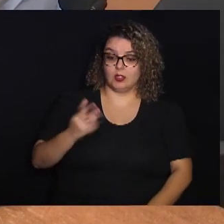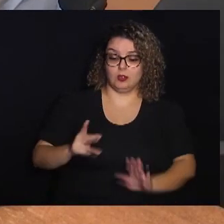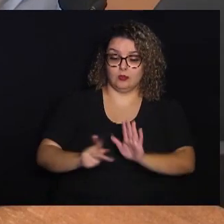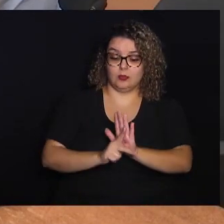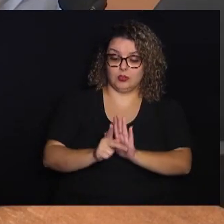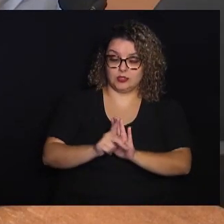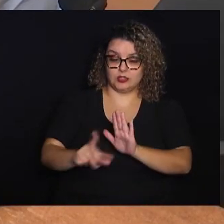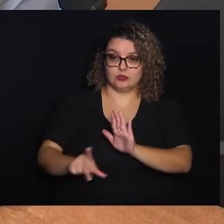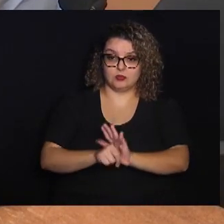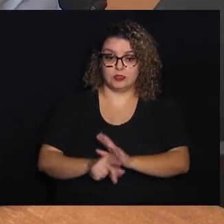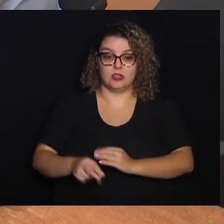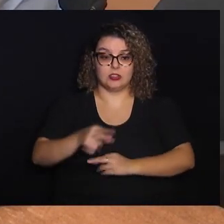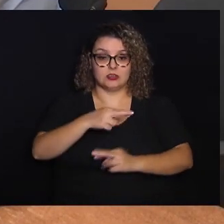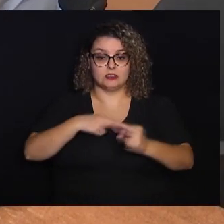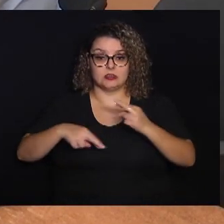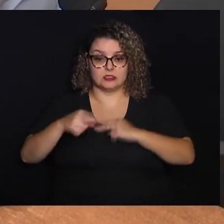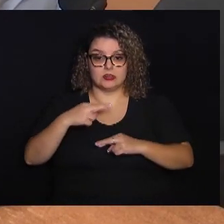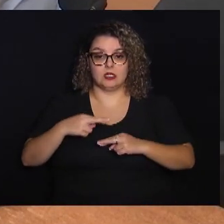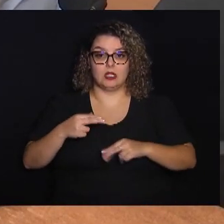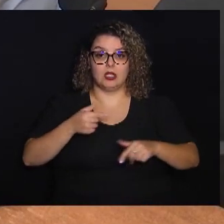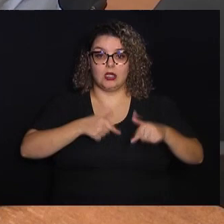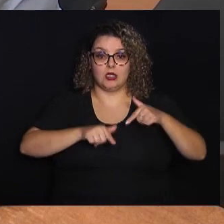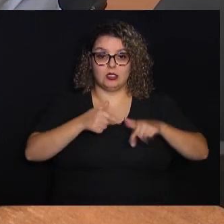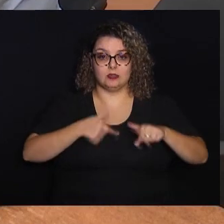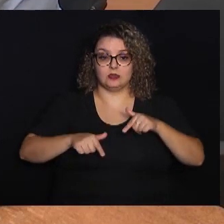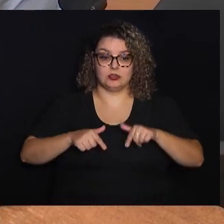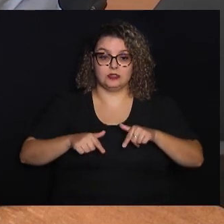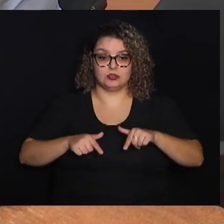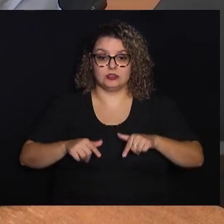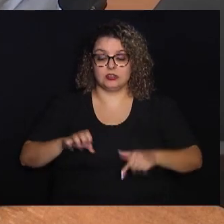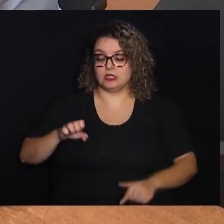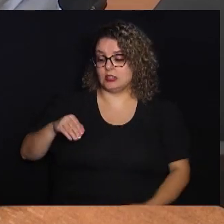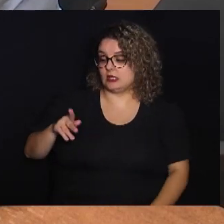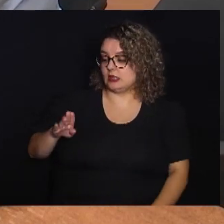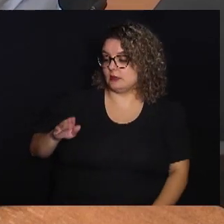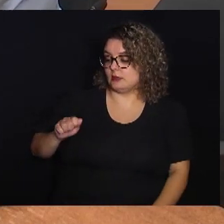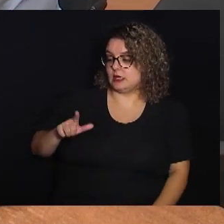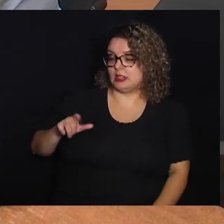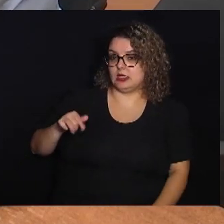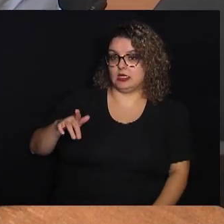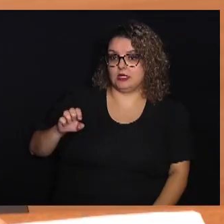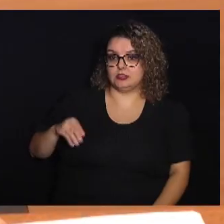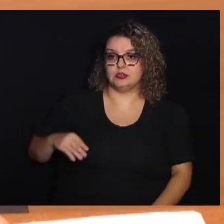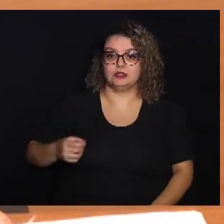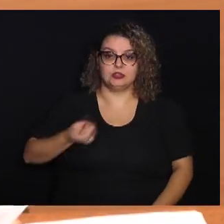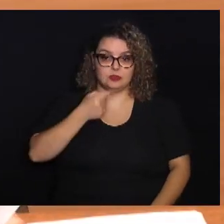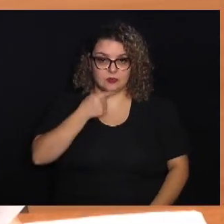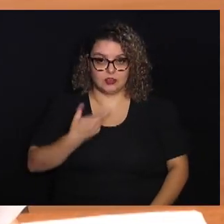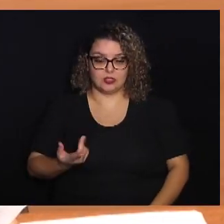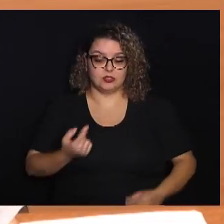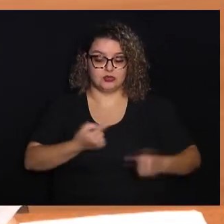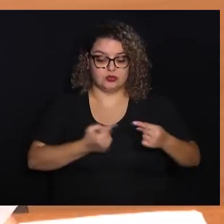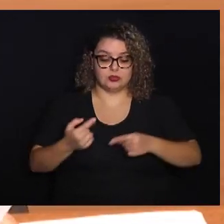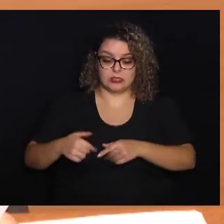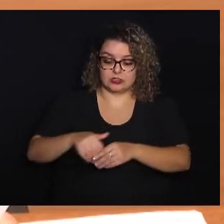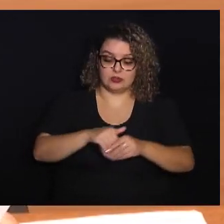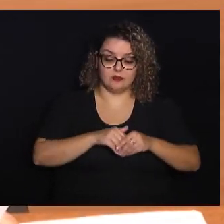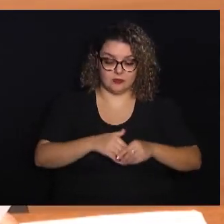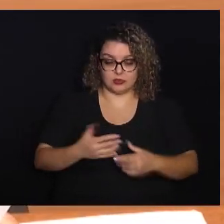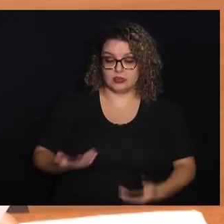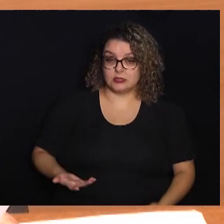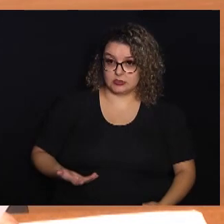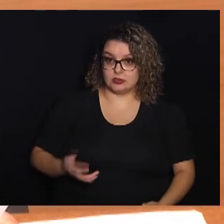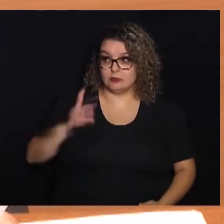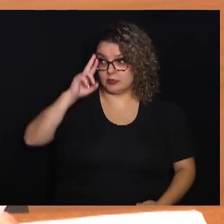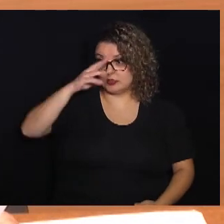terceiro projeto de lei está relacionado à logística reversa das embalagens de medicamentos discussão e votação do parecer